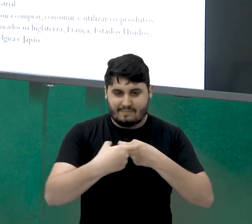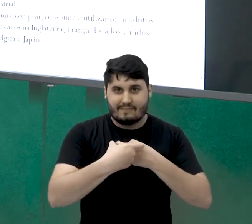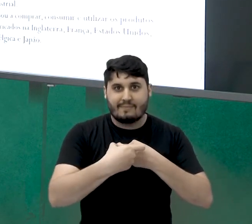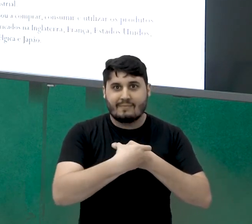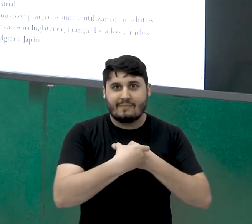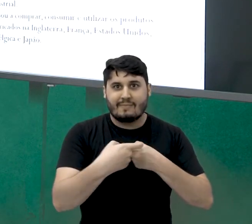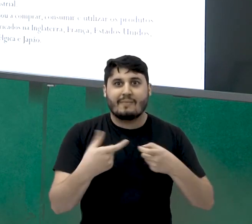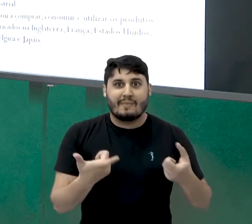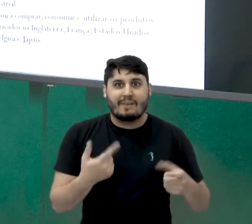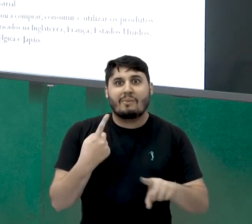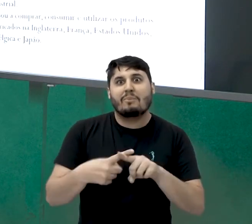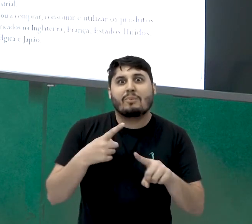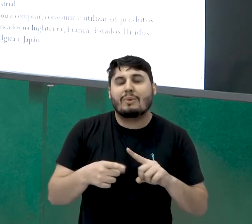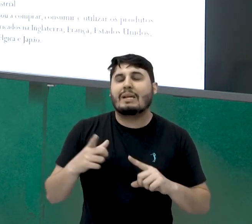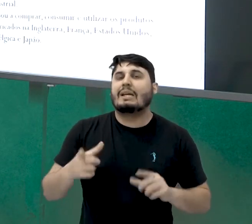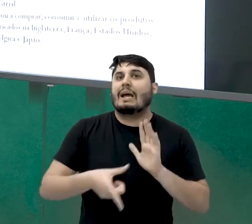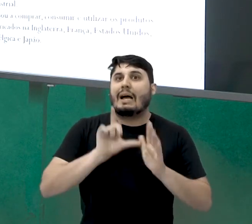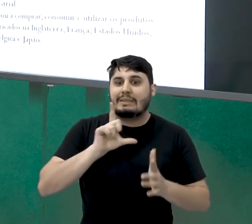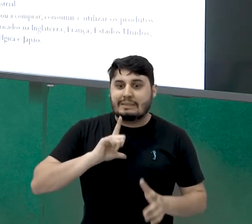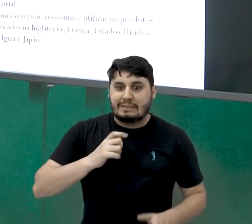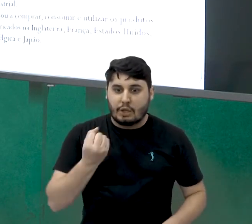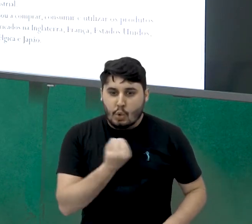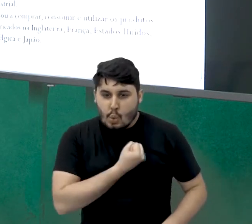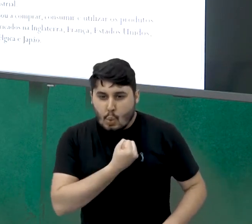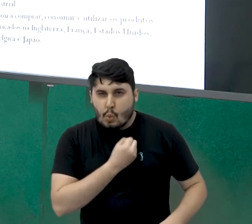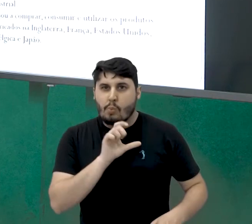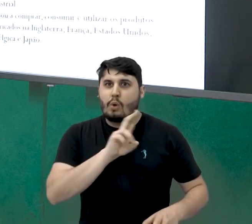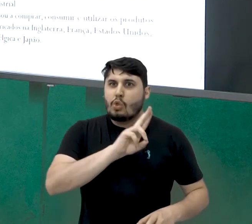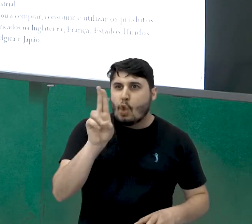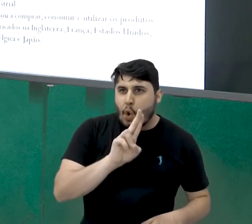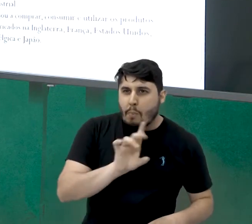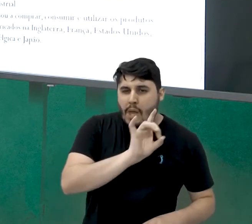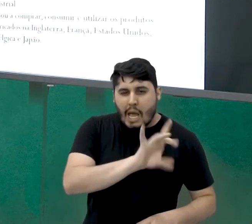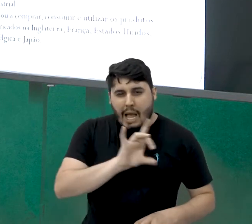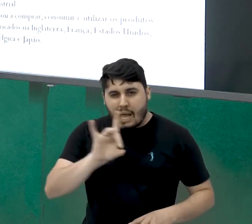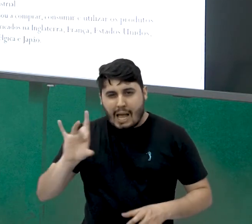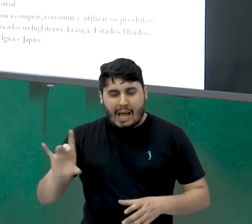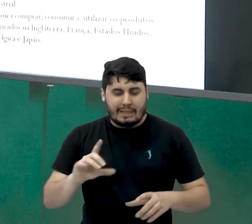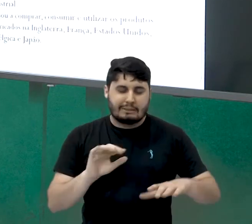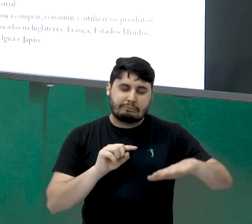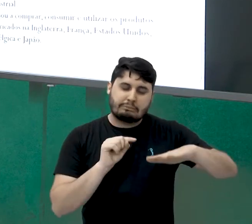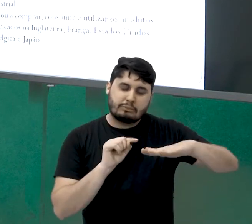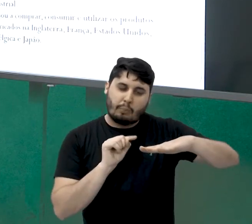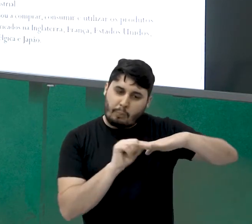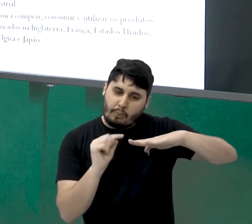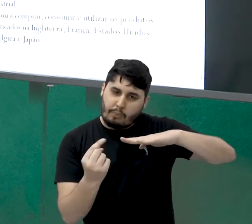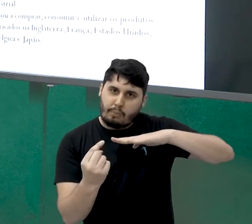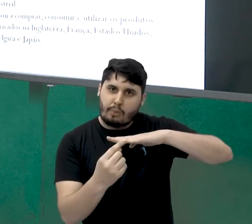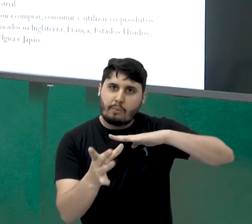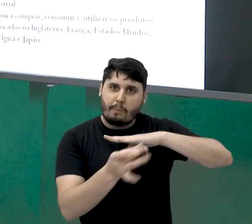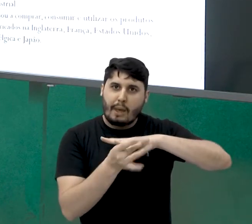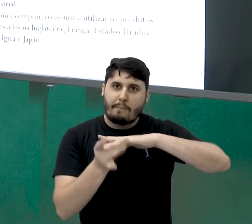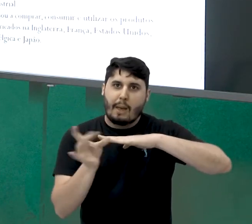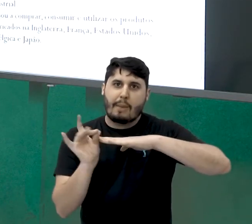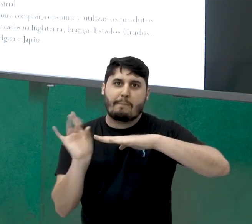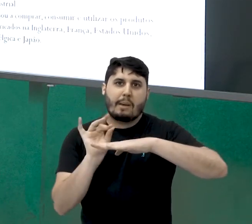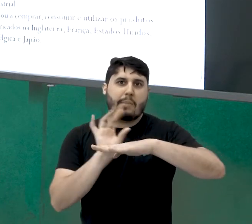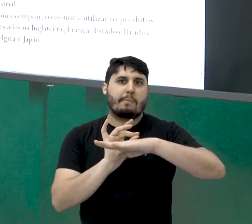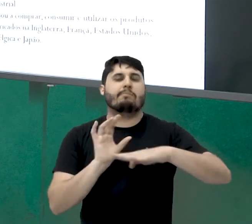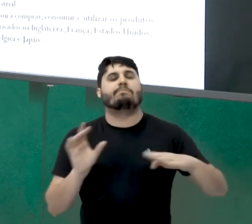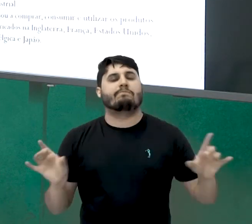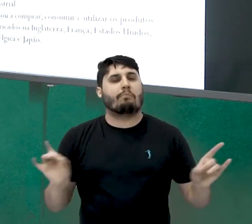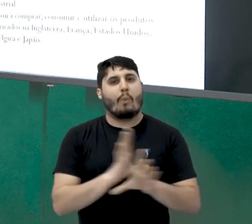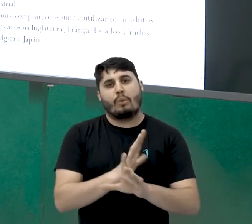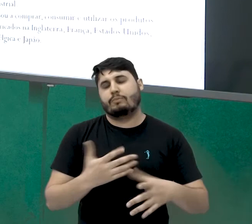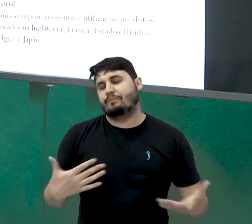numeradas, elas eram seriadas e que eram todas modelares, ou seja, módulos. E o